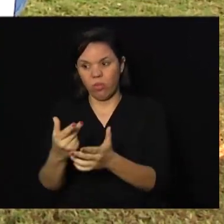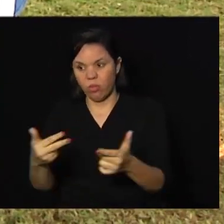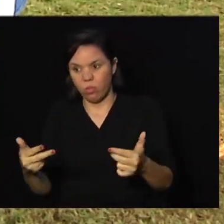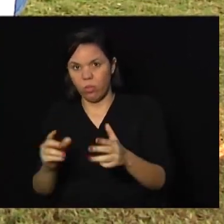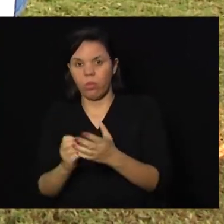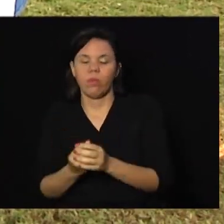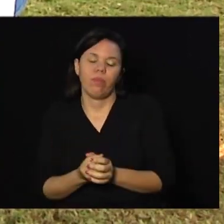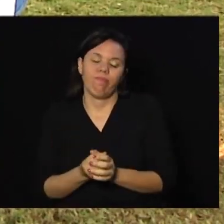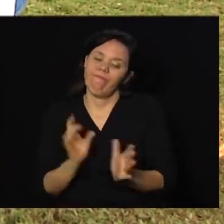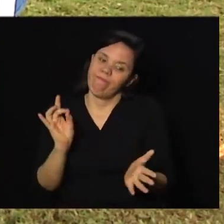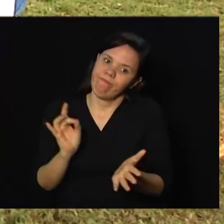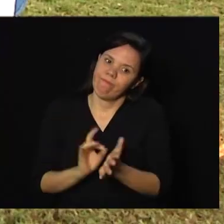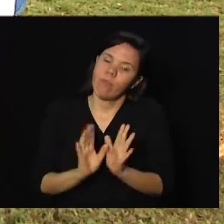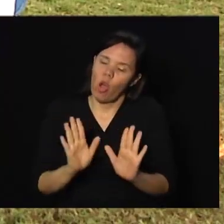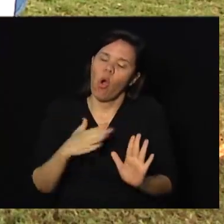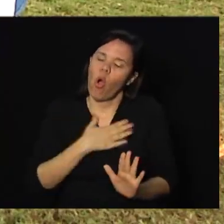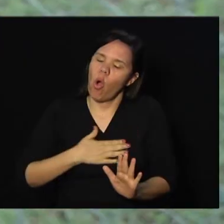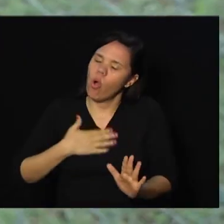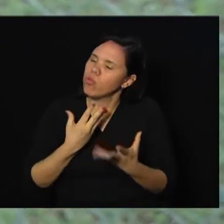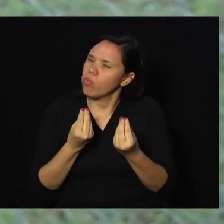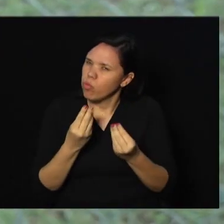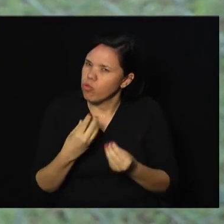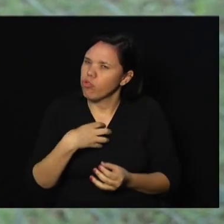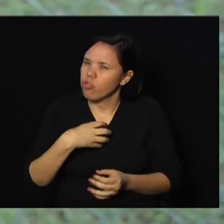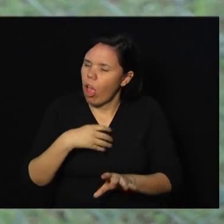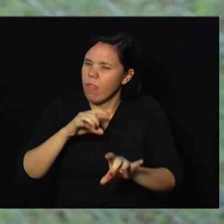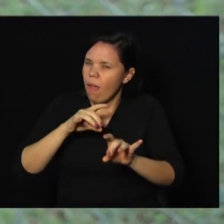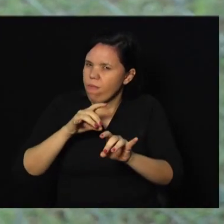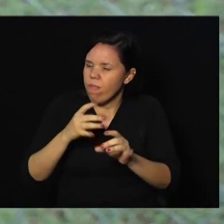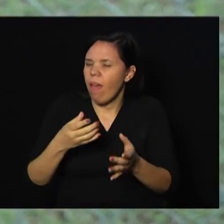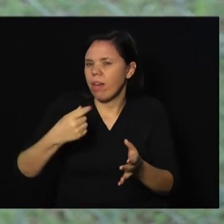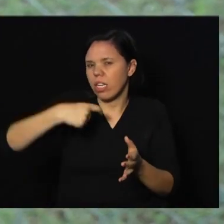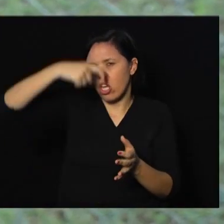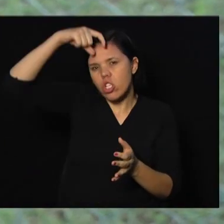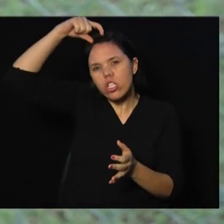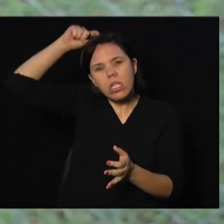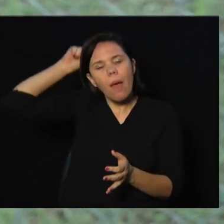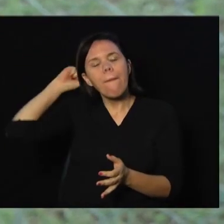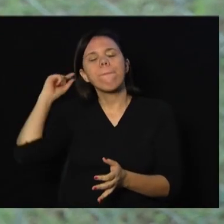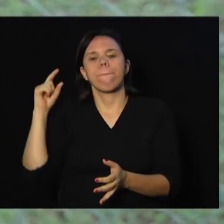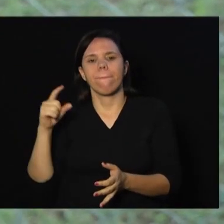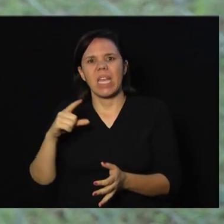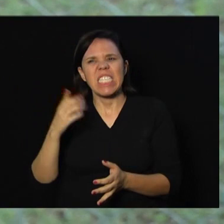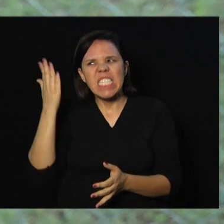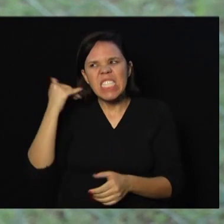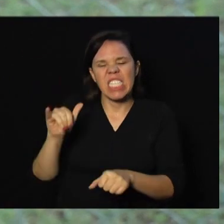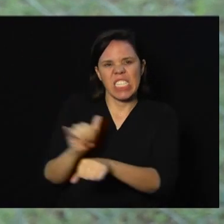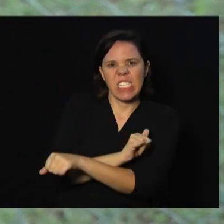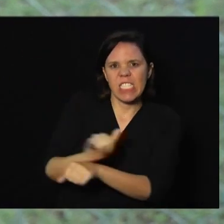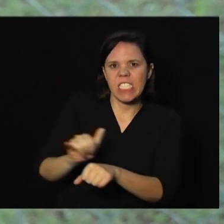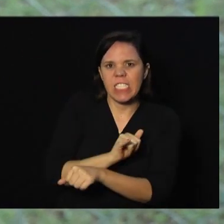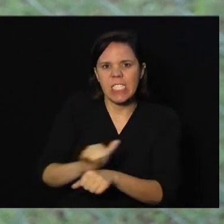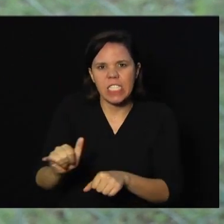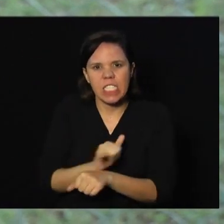eu sinceramente gosto muito do futebol do Neymar. Eu acho que ele é imprescindível, né,